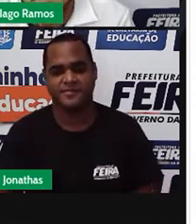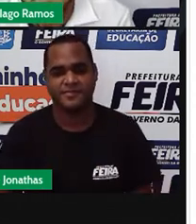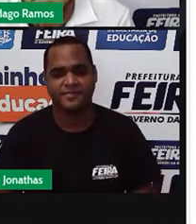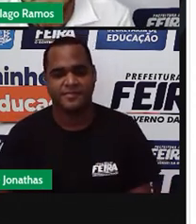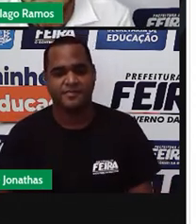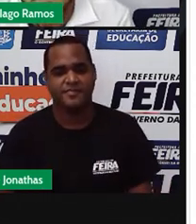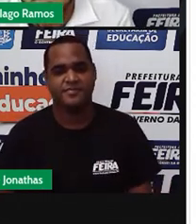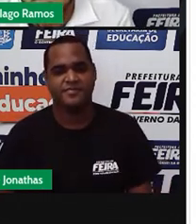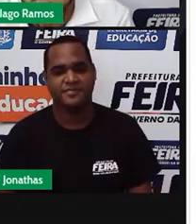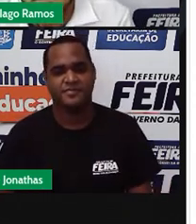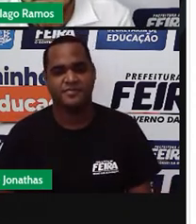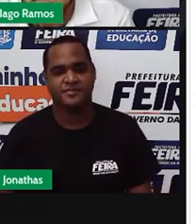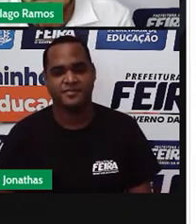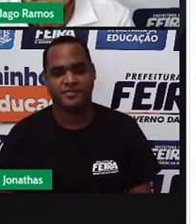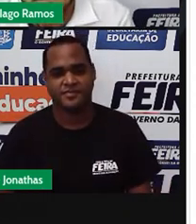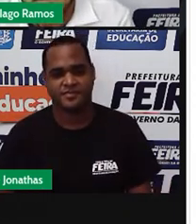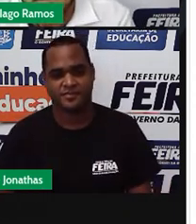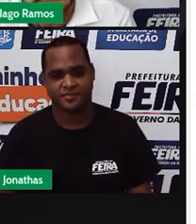ó